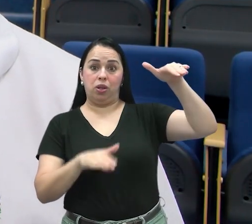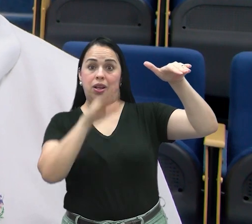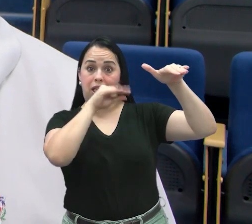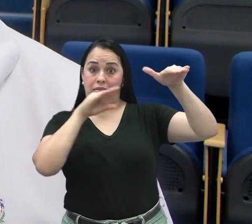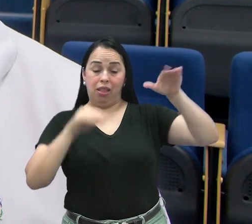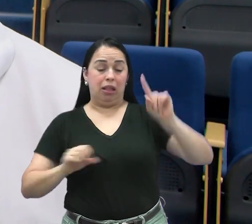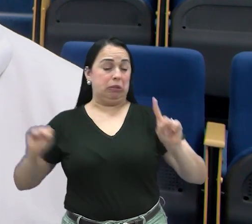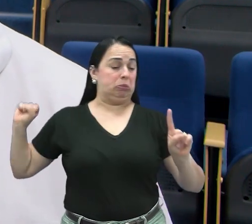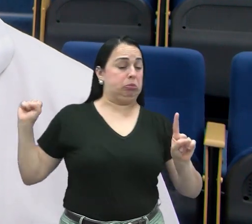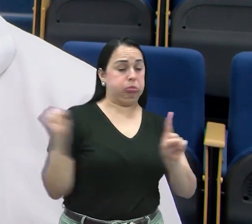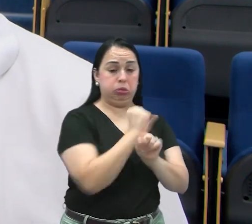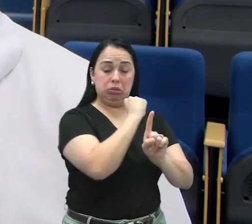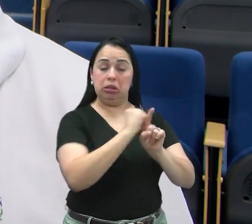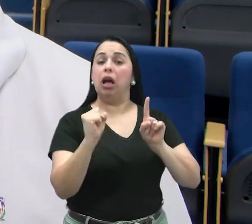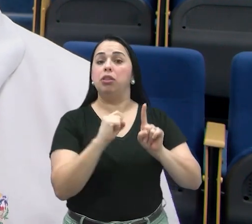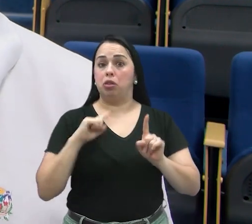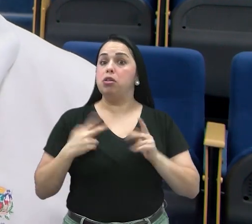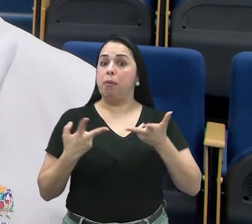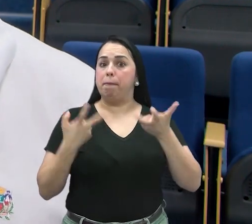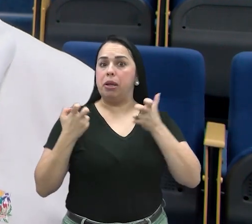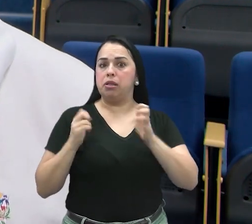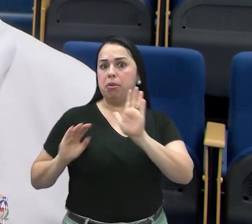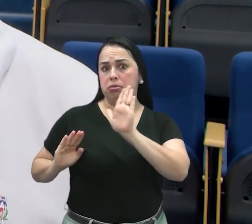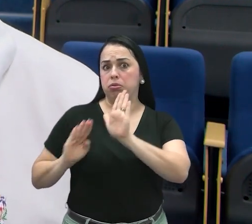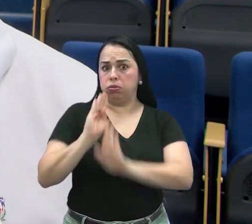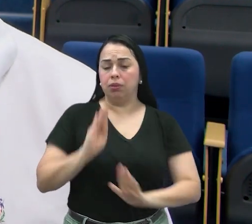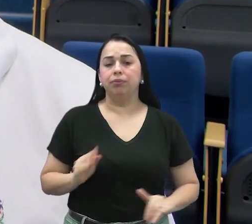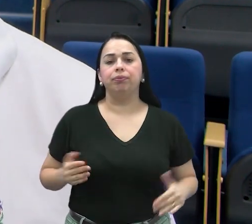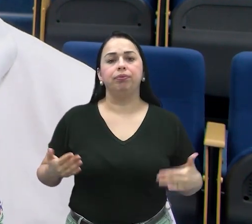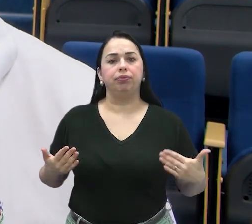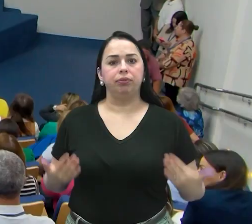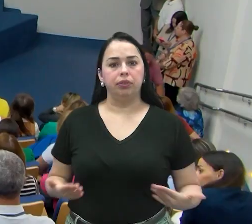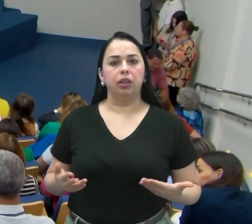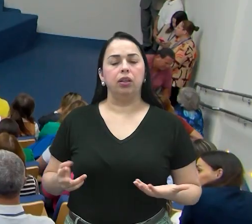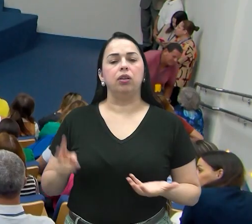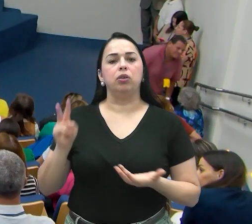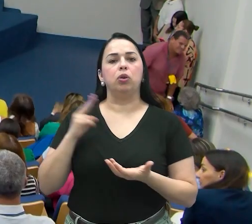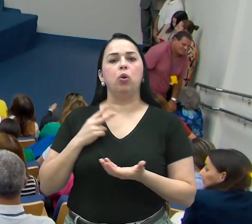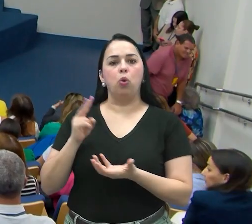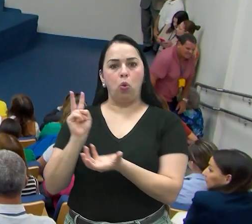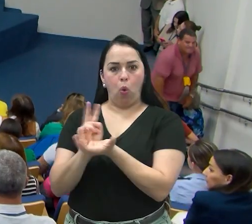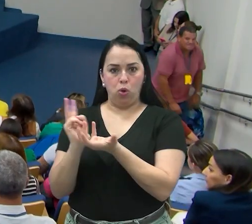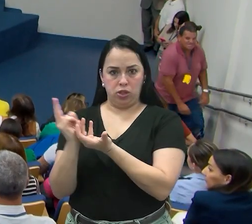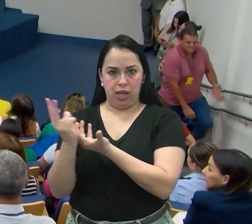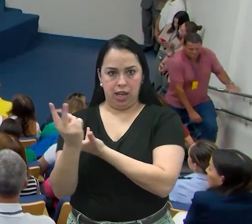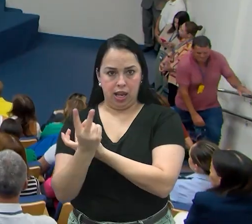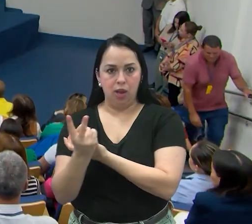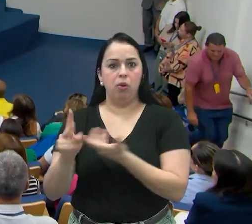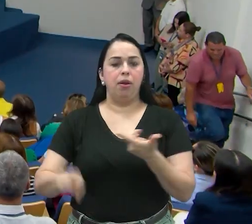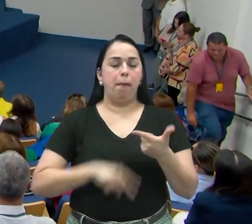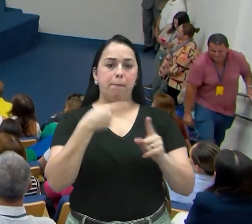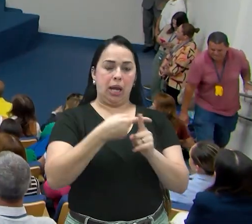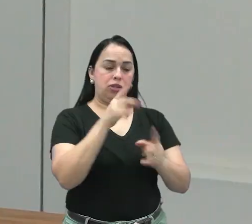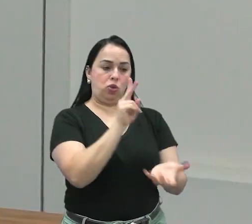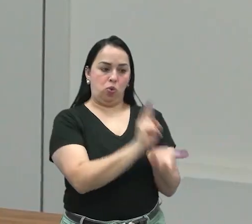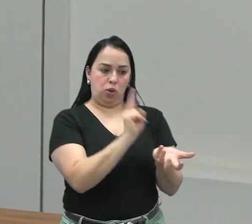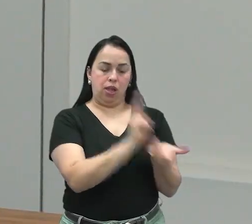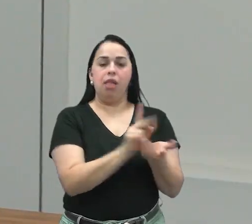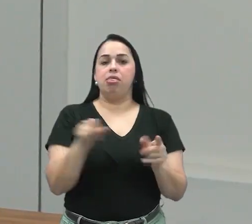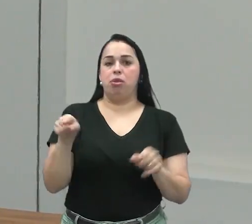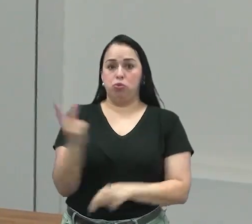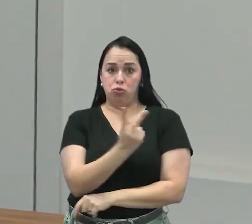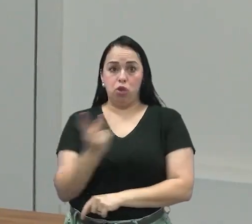adolescente, que a gente observou um grande aumento de 2023 para 2024. O Conselho dos Direitos da Criança e do Adolescente